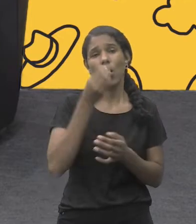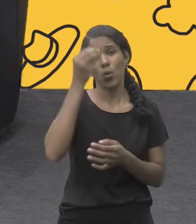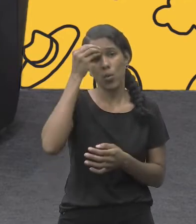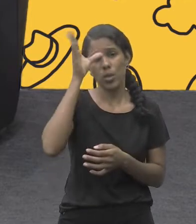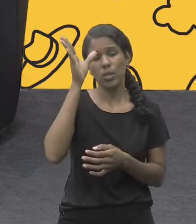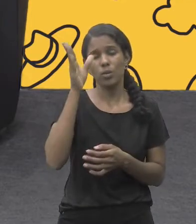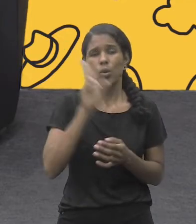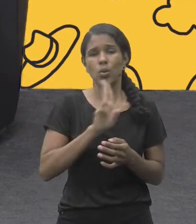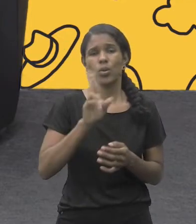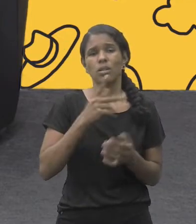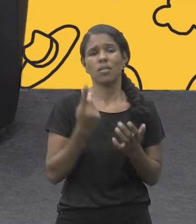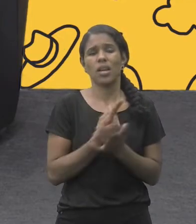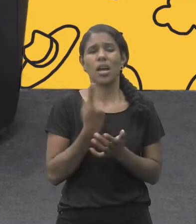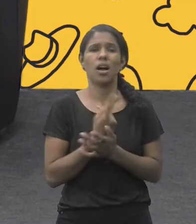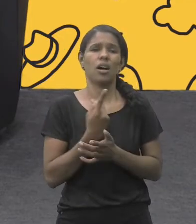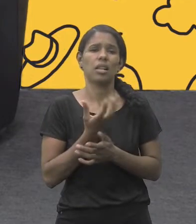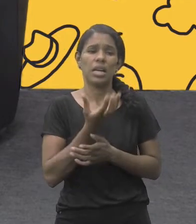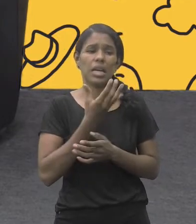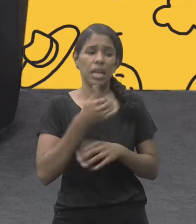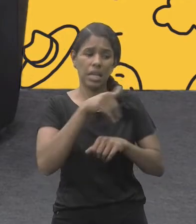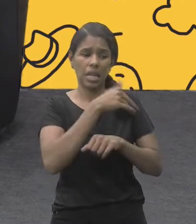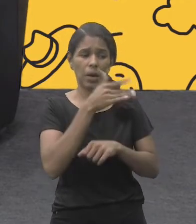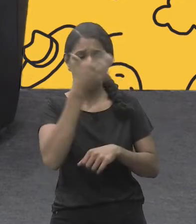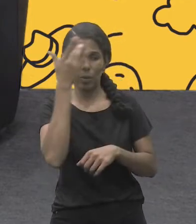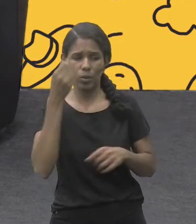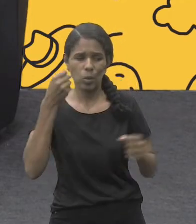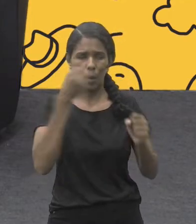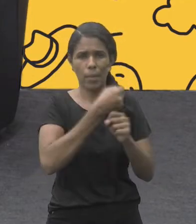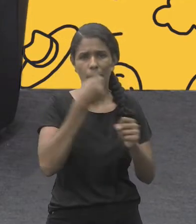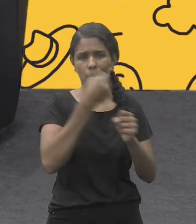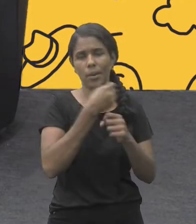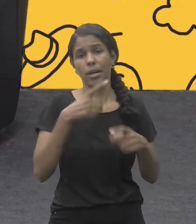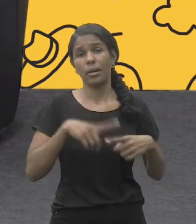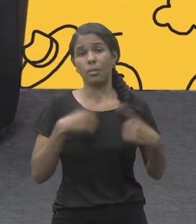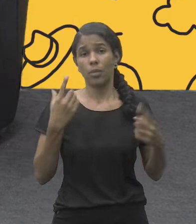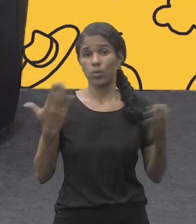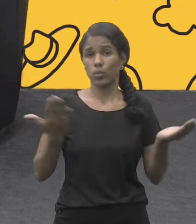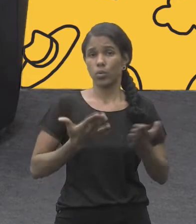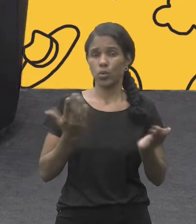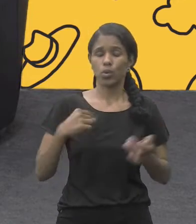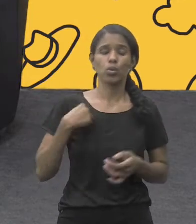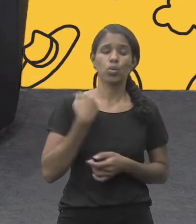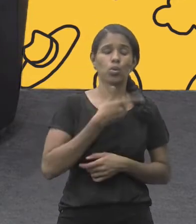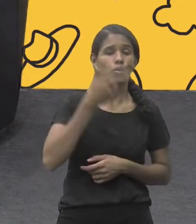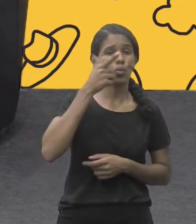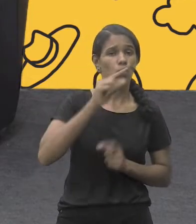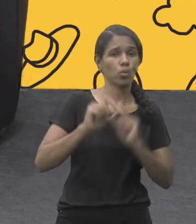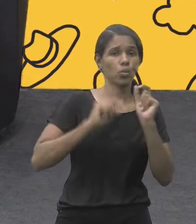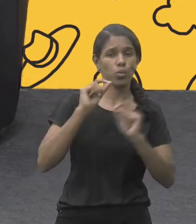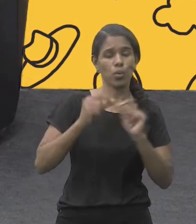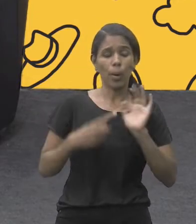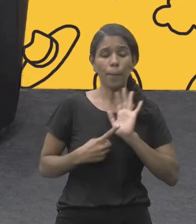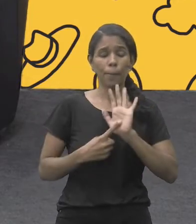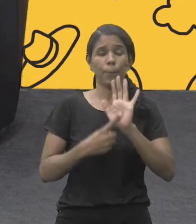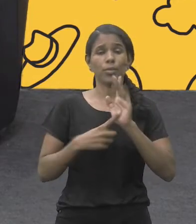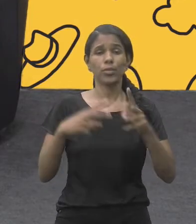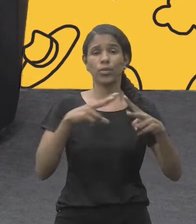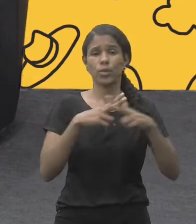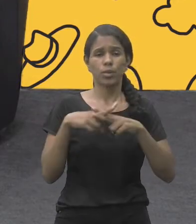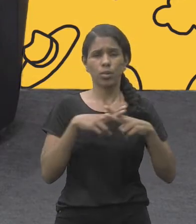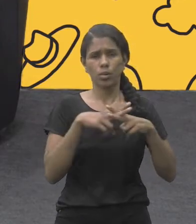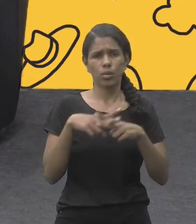hoje, graças a Deus, a gente já conseguiu dar uma nova visão. As pessoas têm uma nova visão hoje do jiu-jitsu,